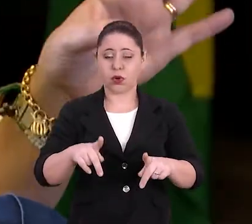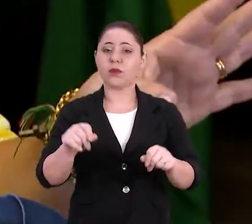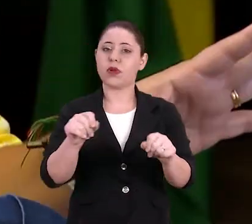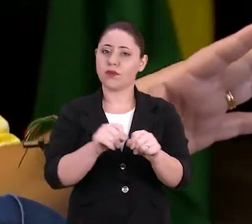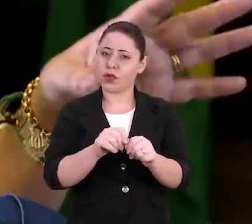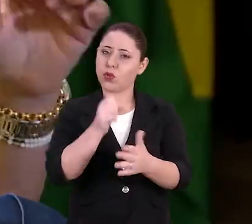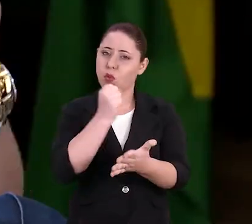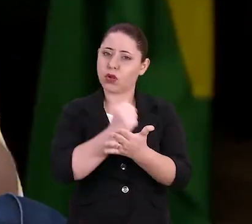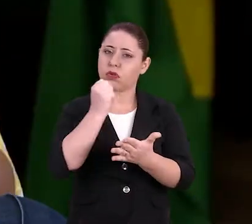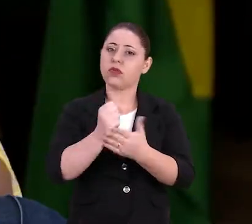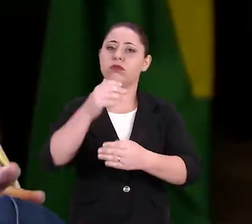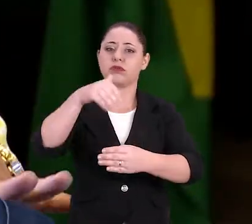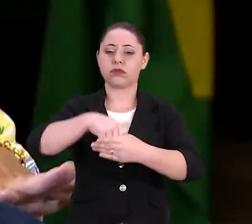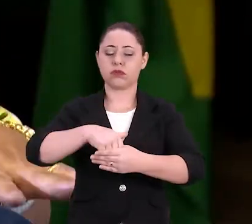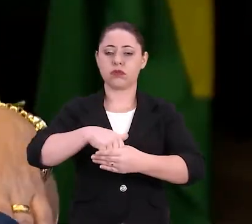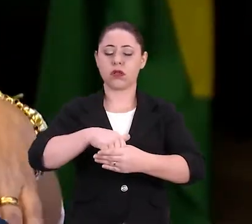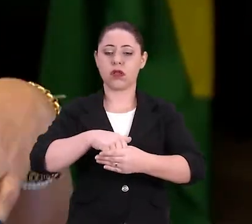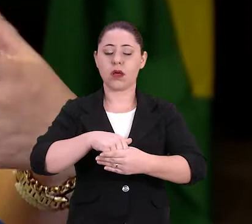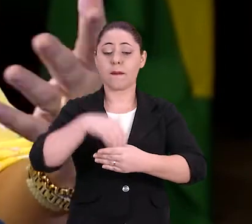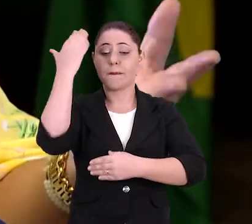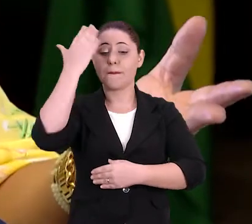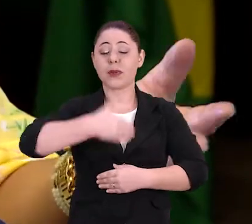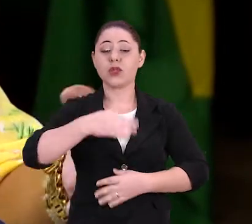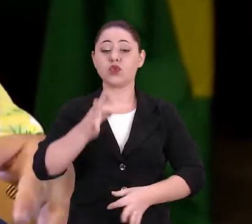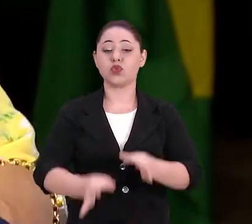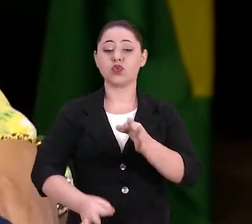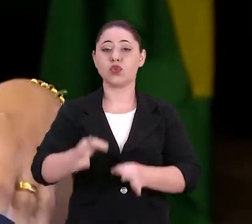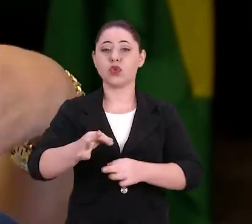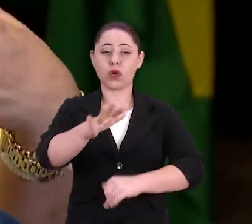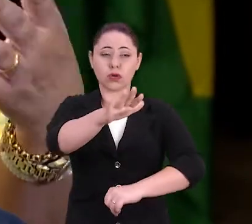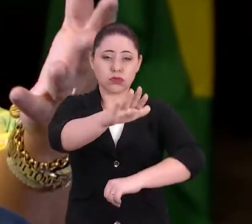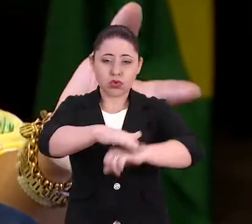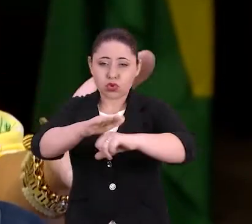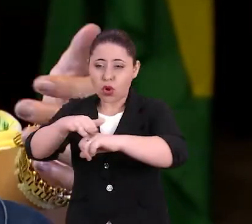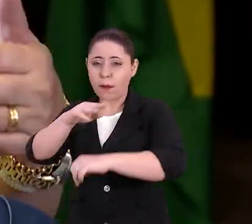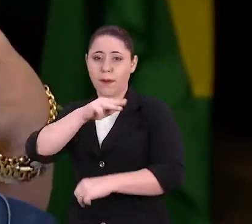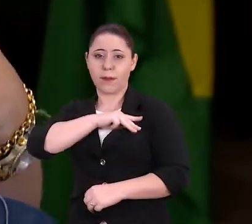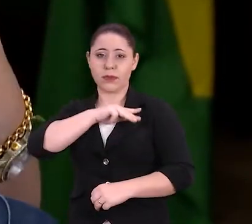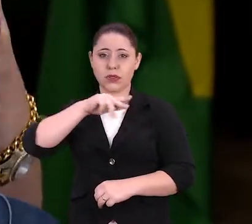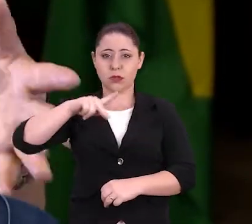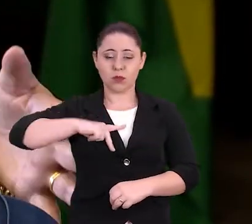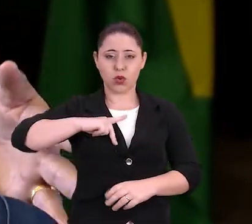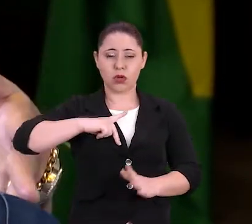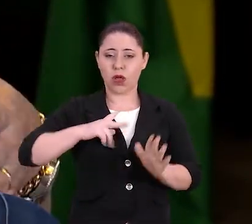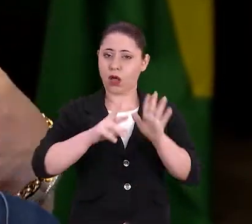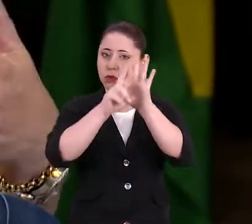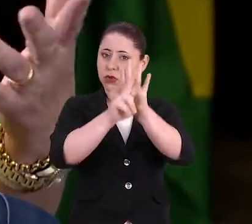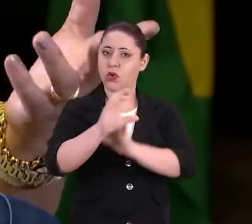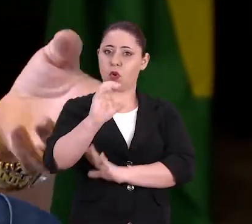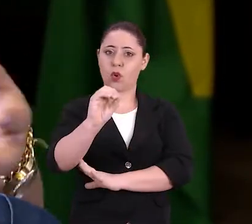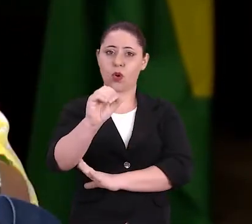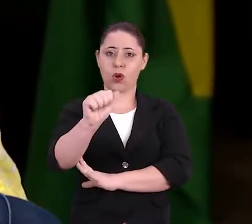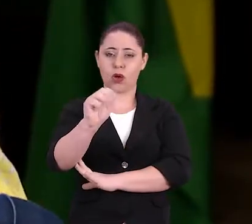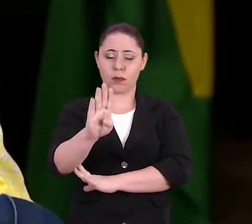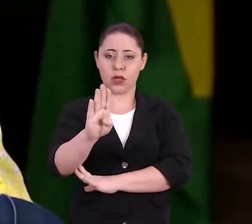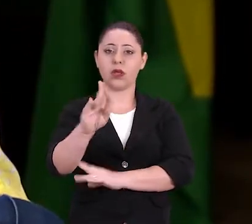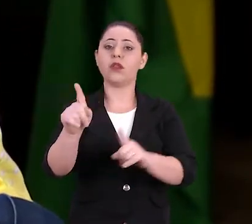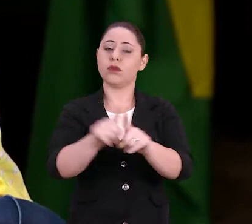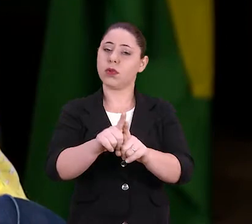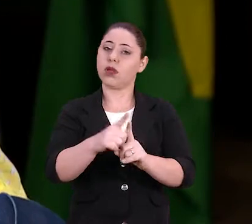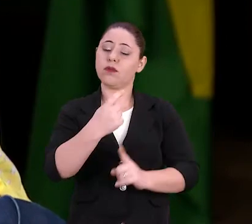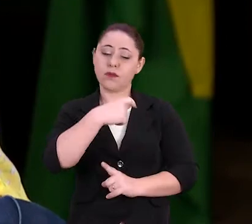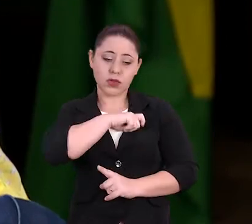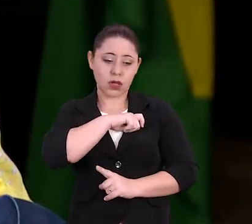lá no cartório eleitoral, na presença do juiz, na qual é convocado o Ministério Público, representante da OAB e também os fiscais